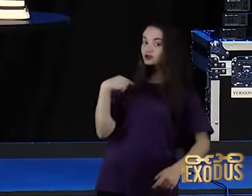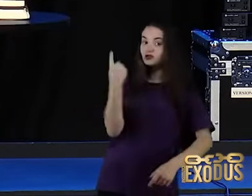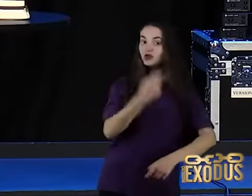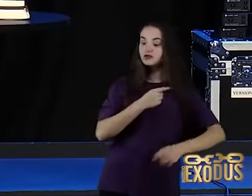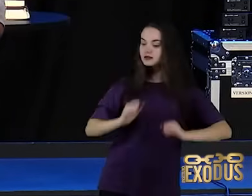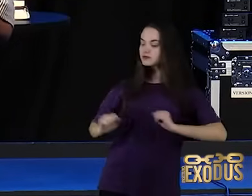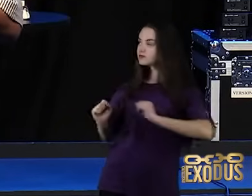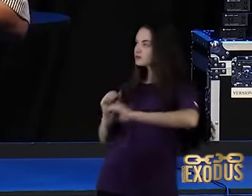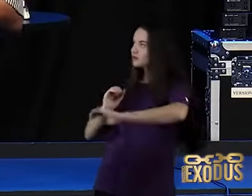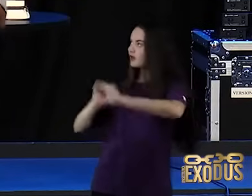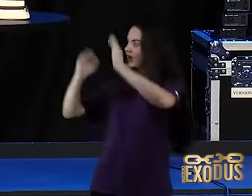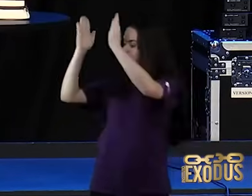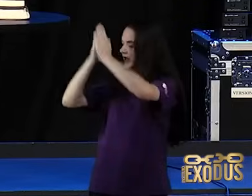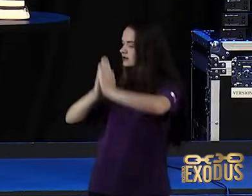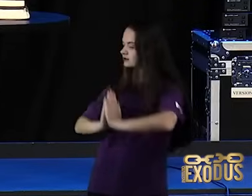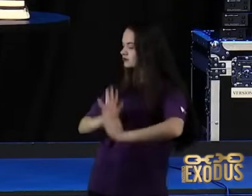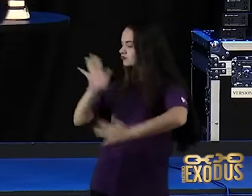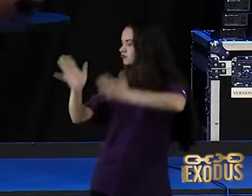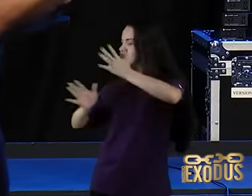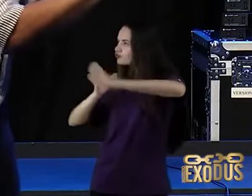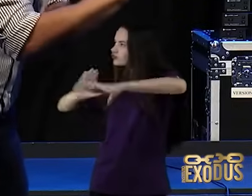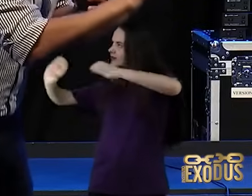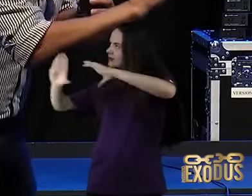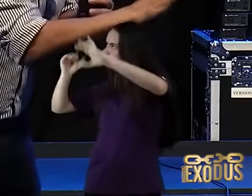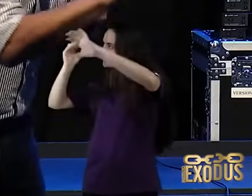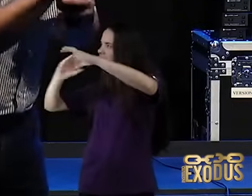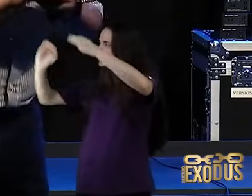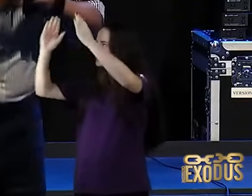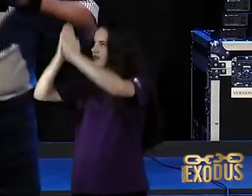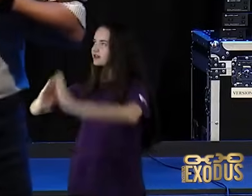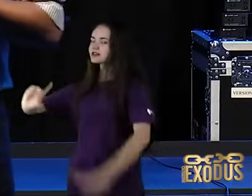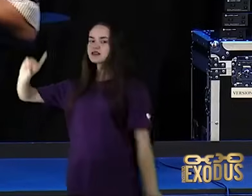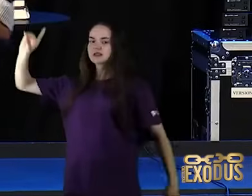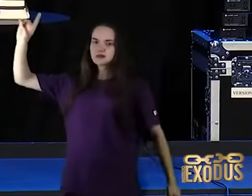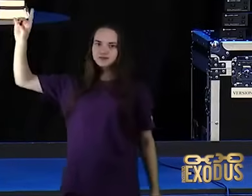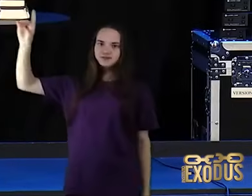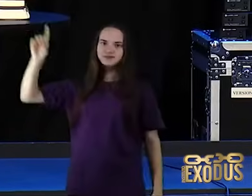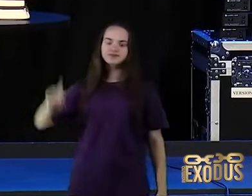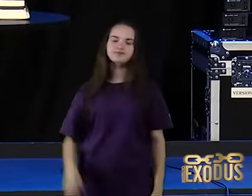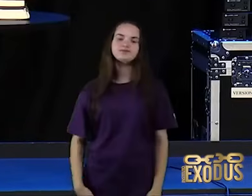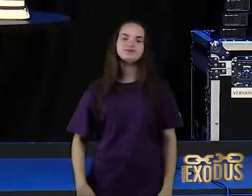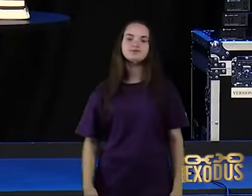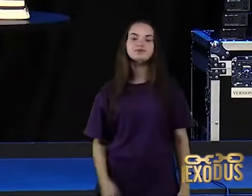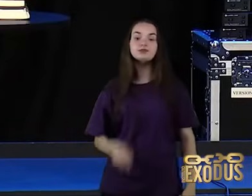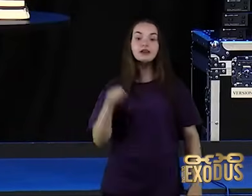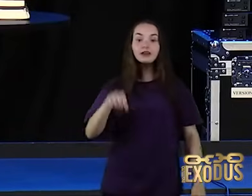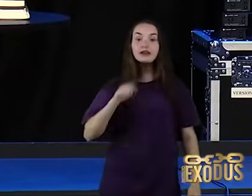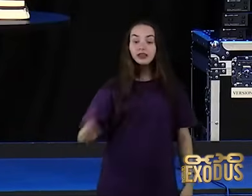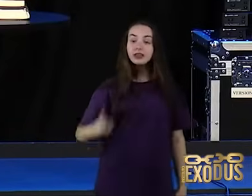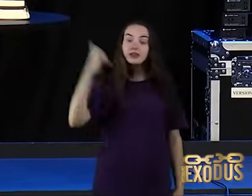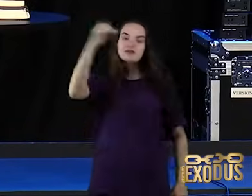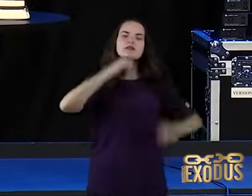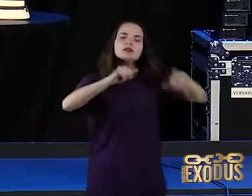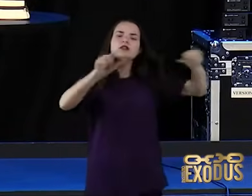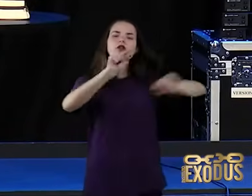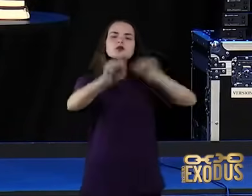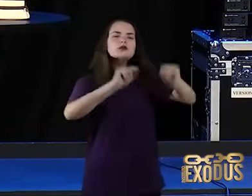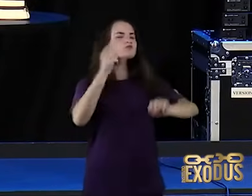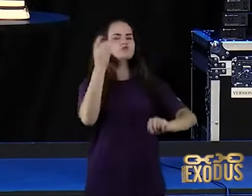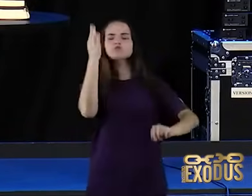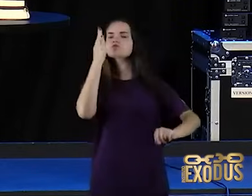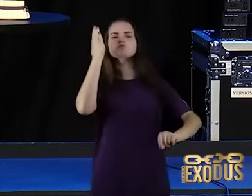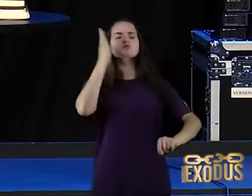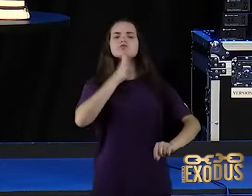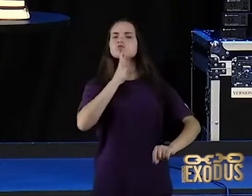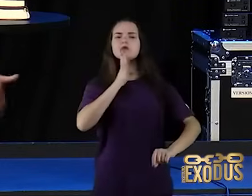aqui ele tá dizendo o seguinte eu não conheço o futuro mas eu conheço Deus que tá com as suas mãos